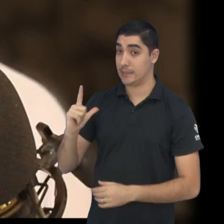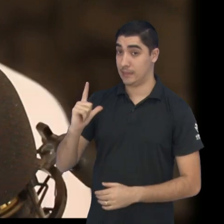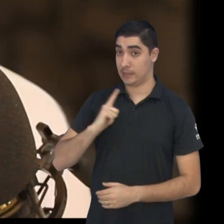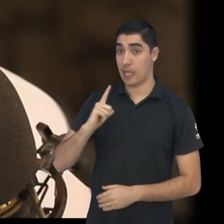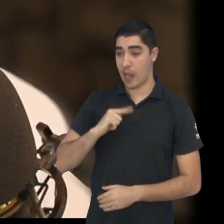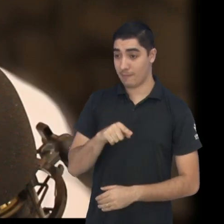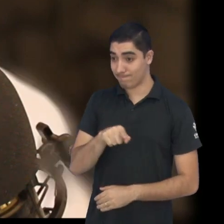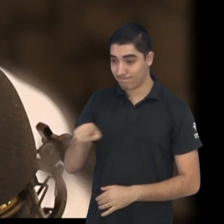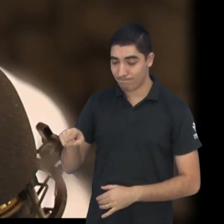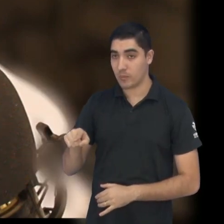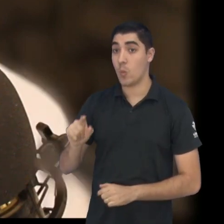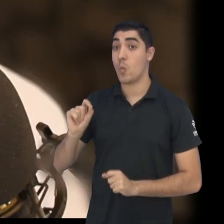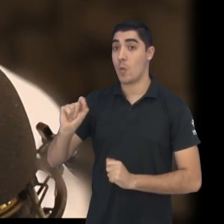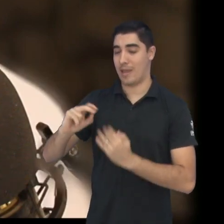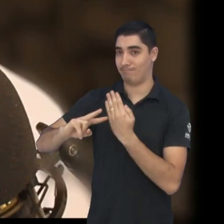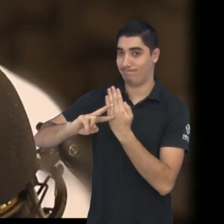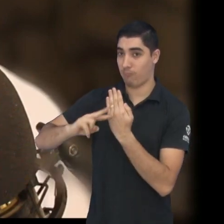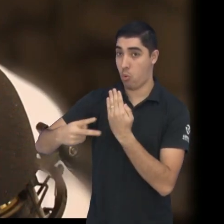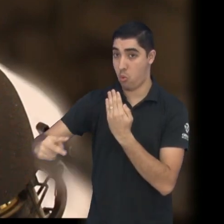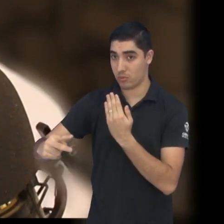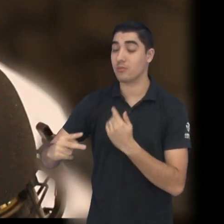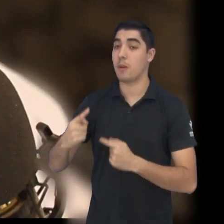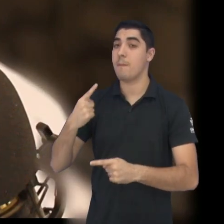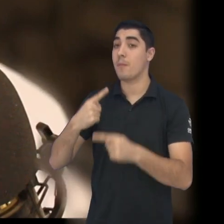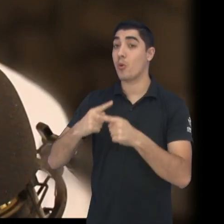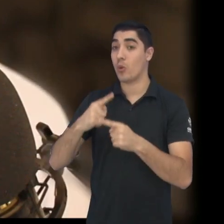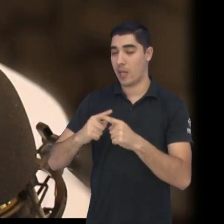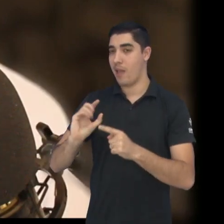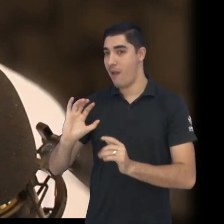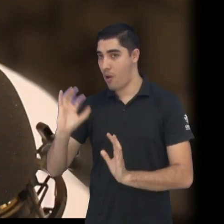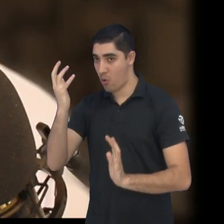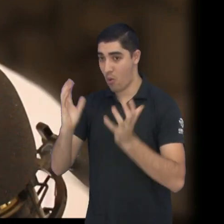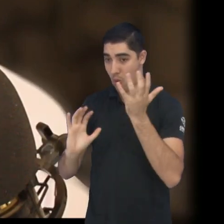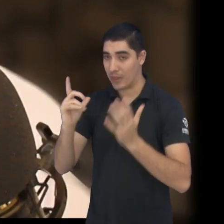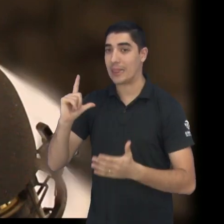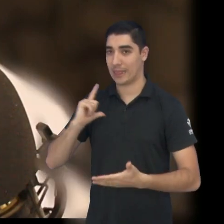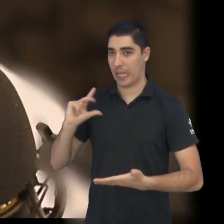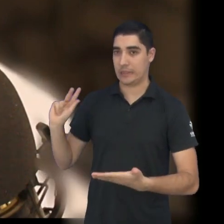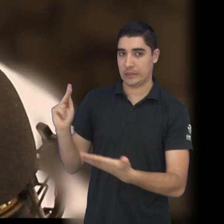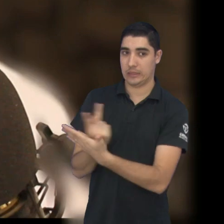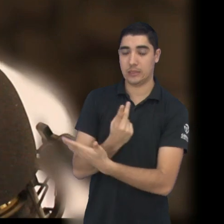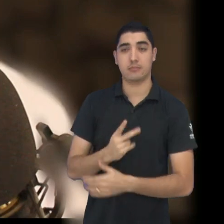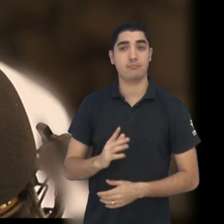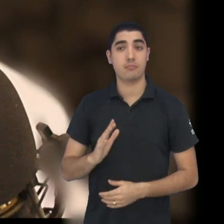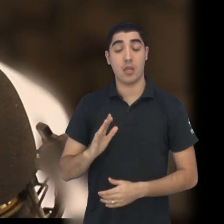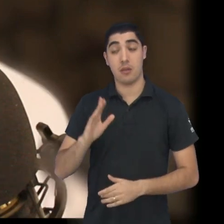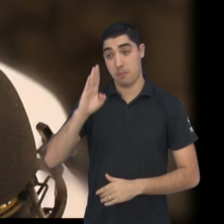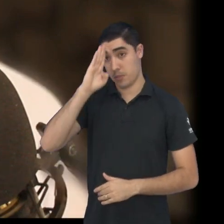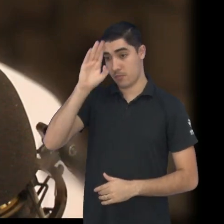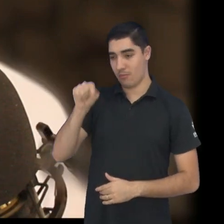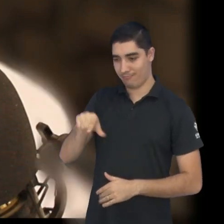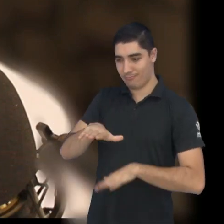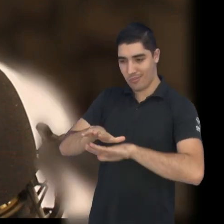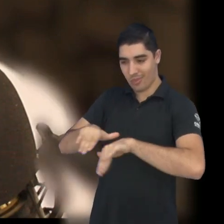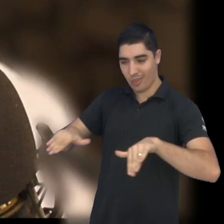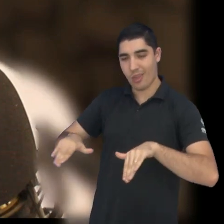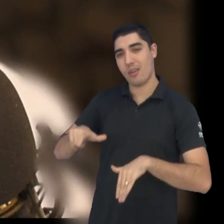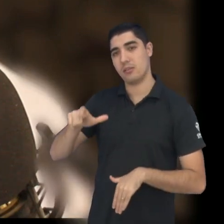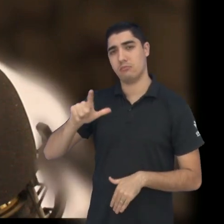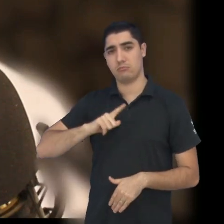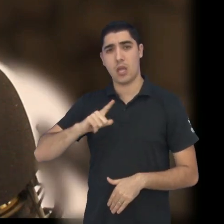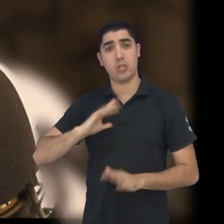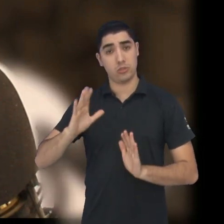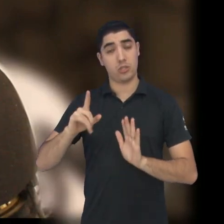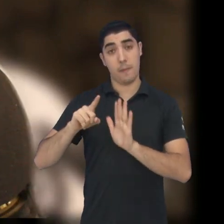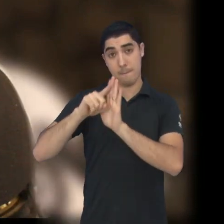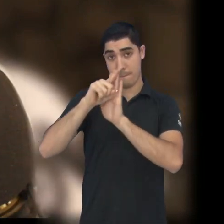do uso de mídia de diversas maneiras, né? Desde da performance acadêmica das crianças, então a gente tem hoje pesquisas